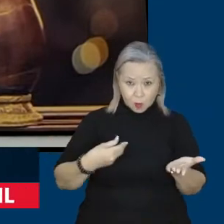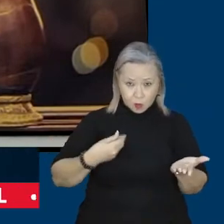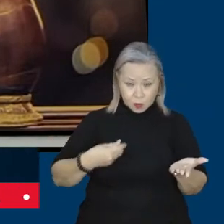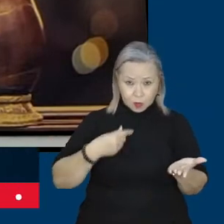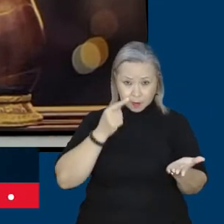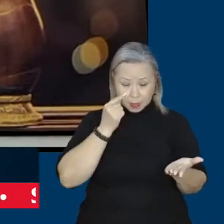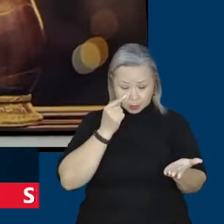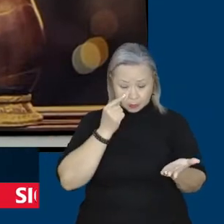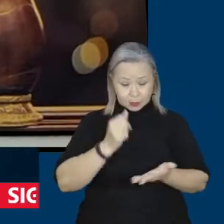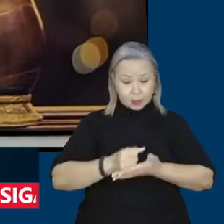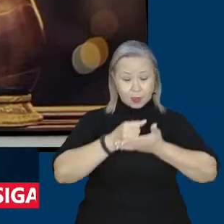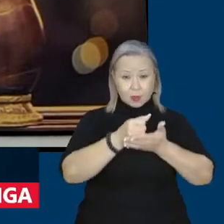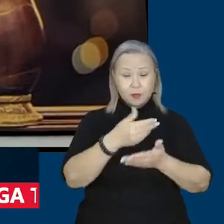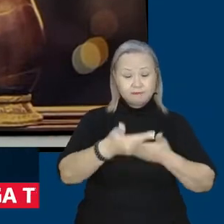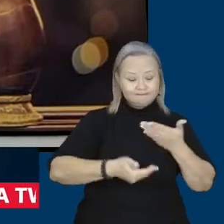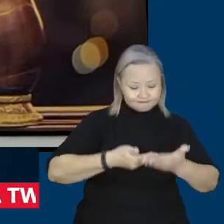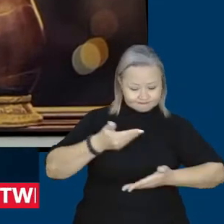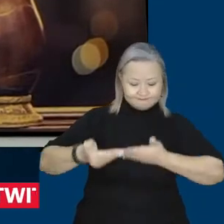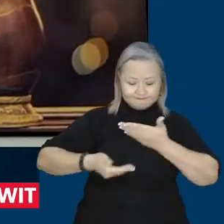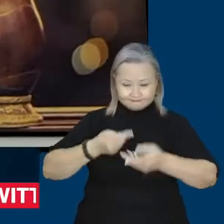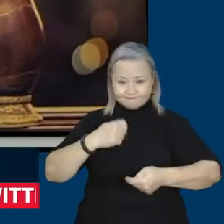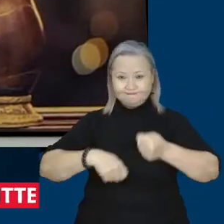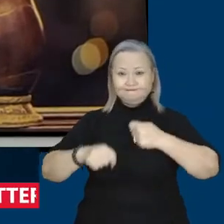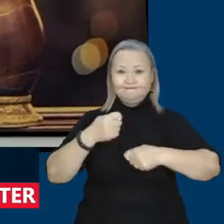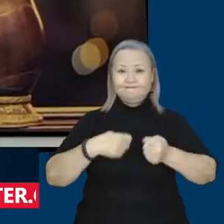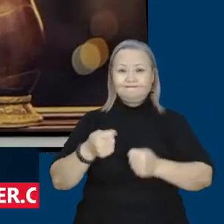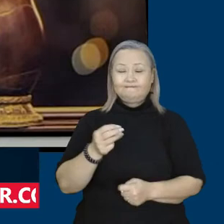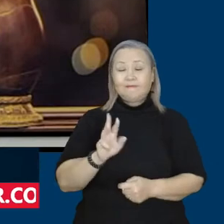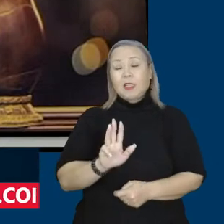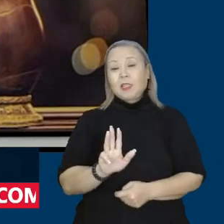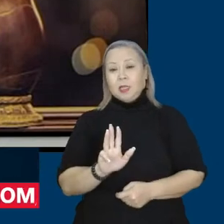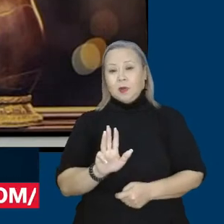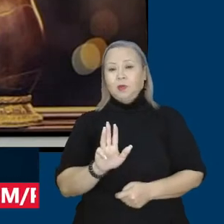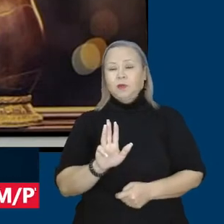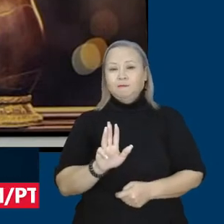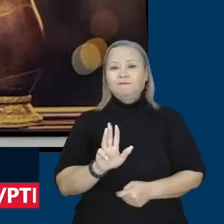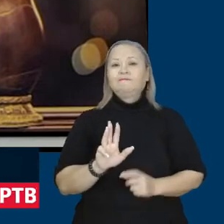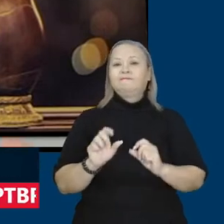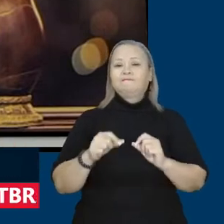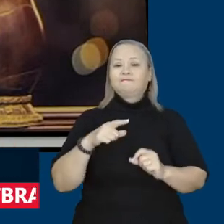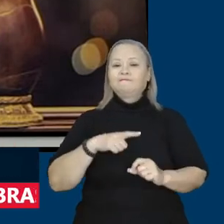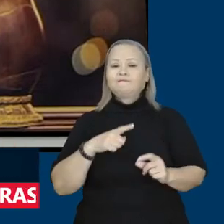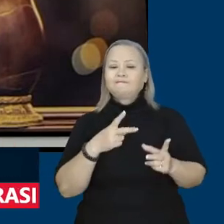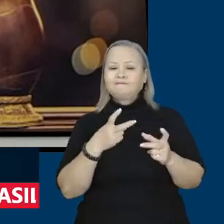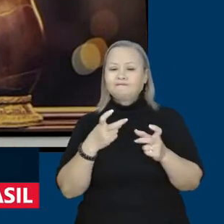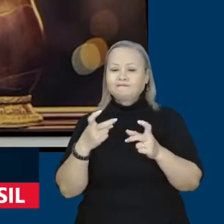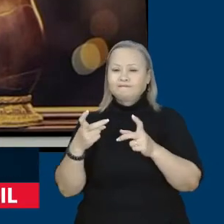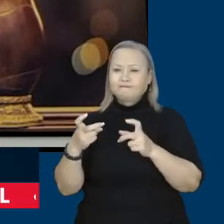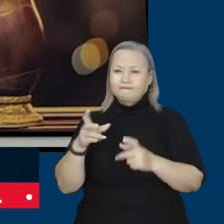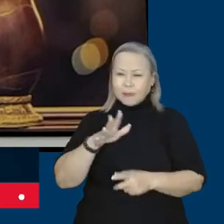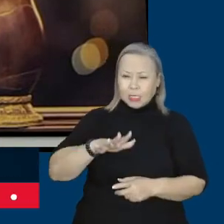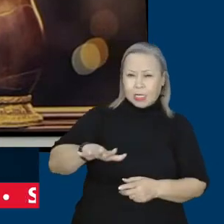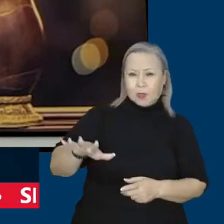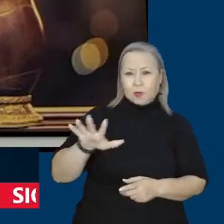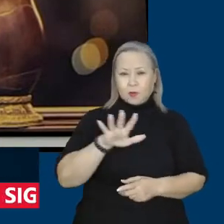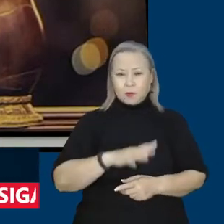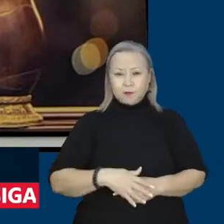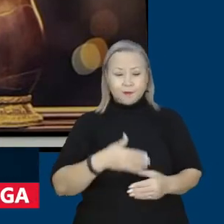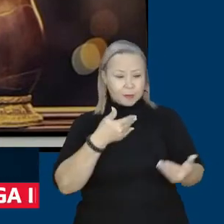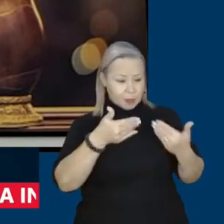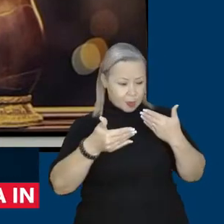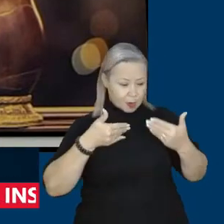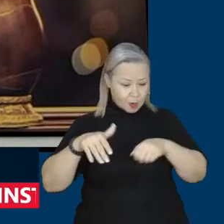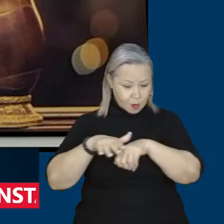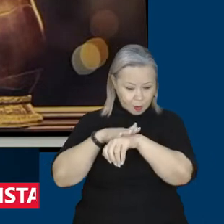nessa articulação o Lula ele tem olhar para o todo né Ele conversou